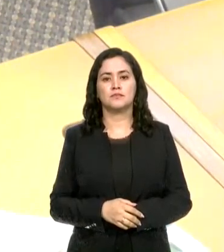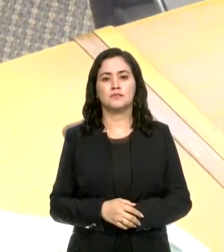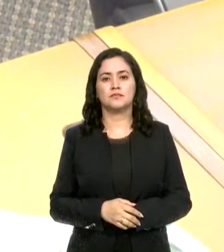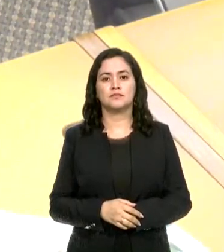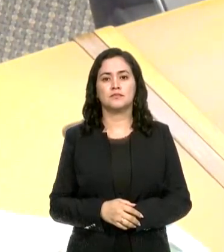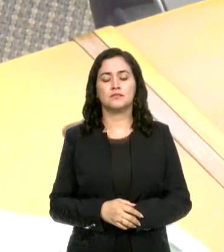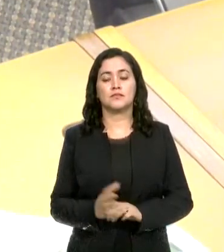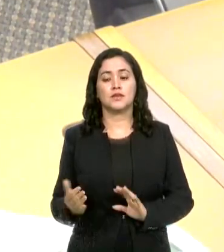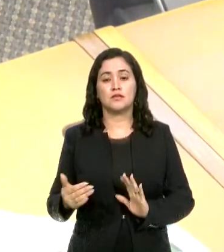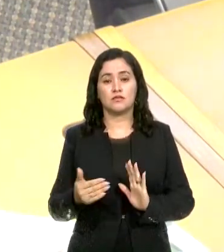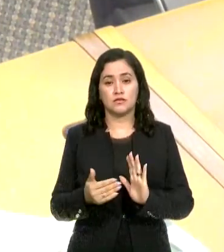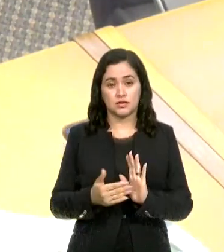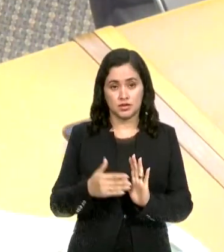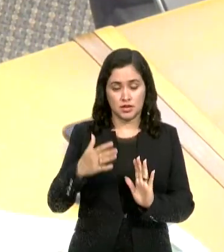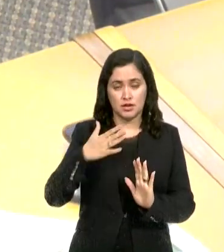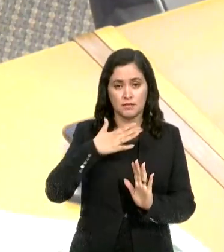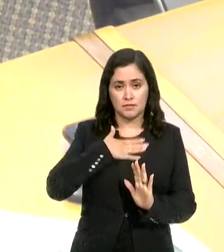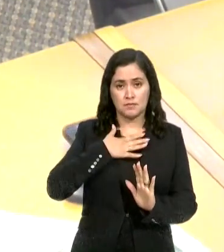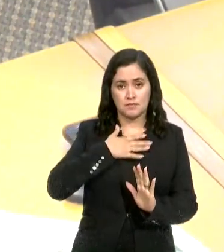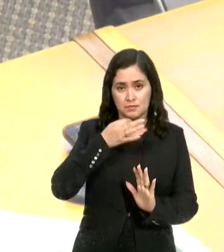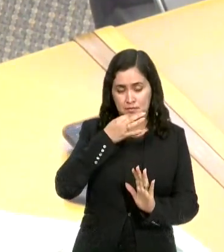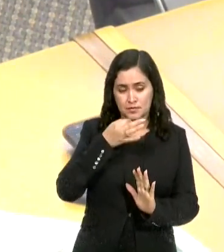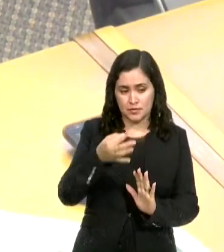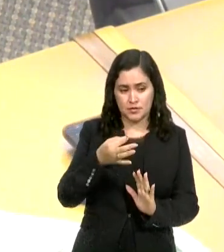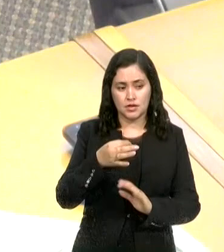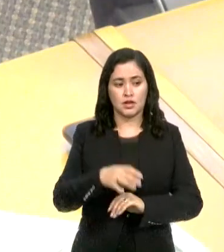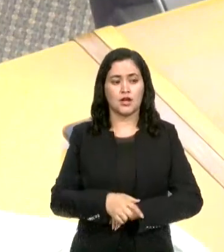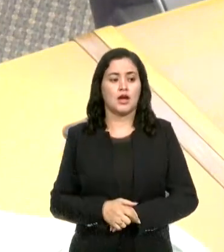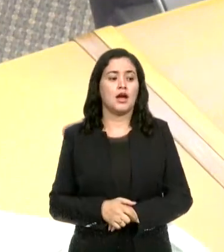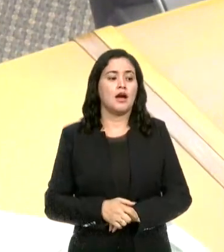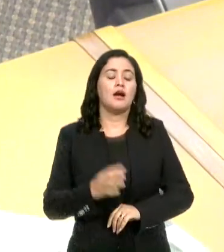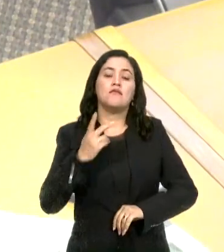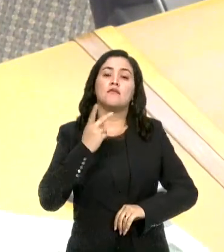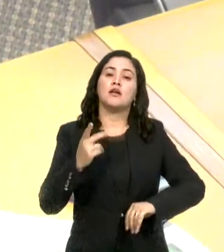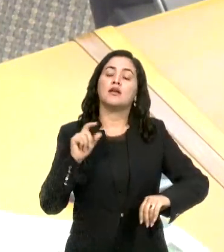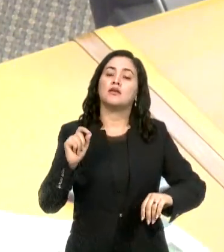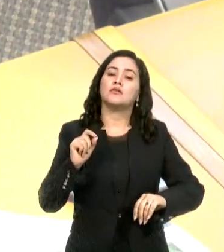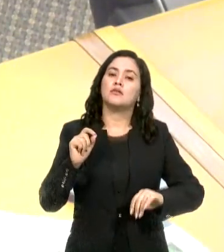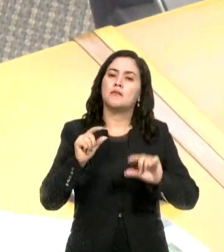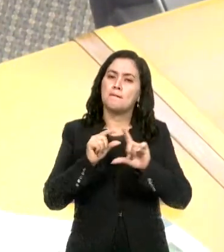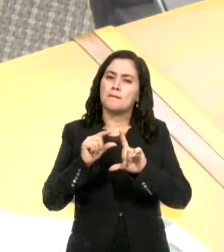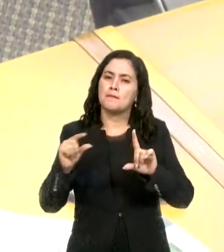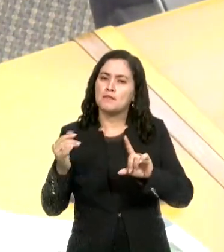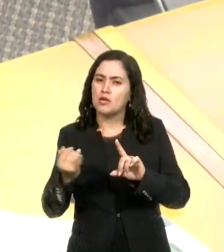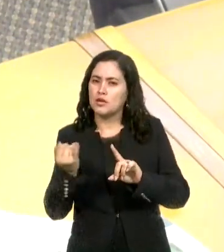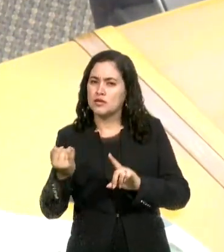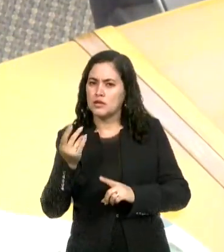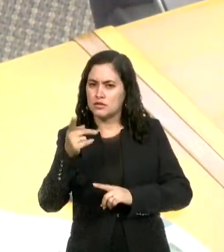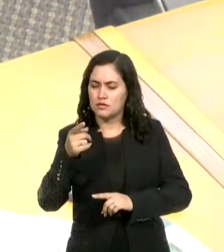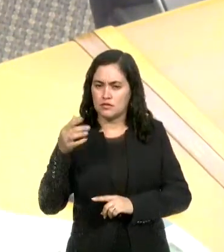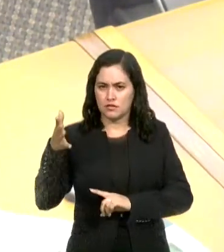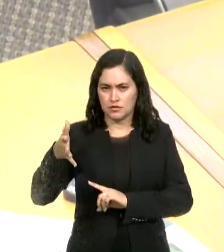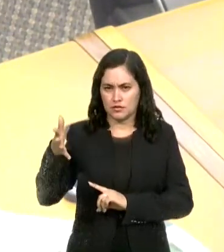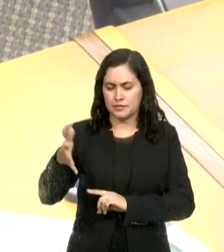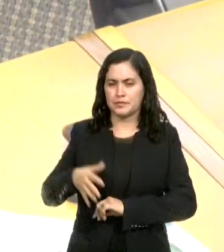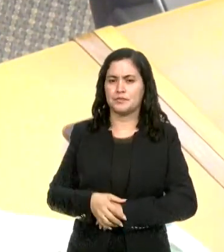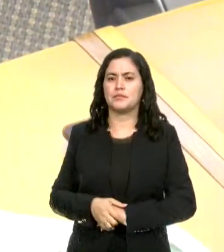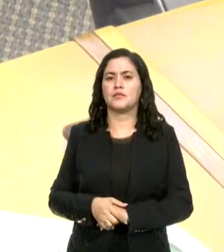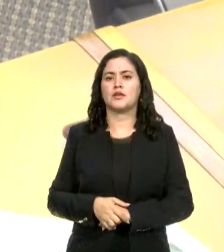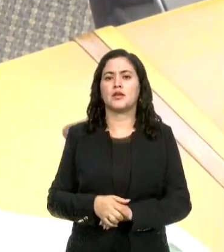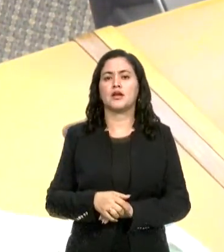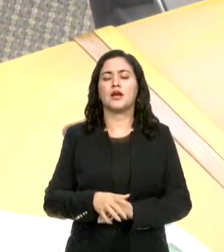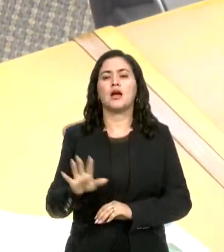a minha parte, destacando também um trecho importante do seu discurso. Falou que na área de infraestrutura,